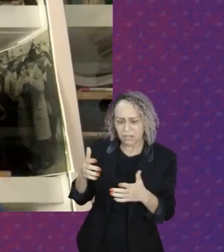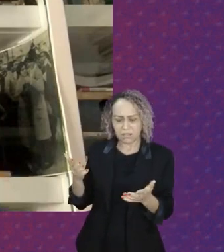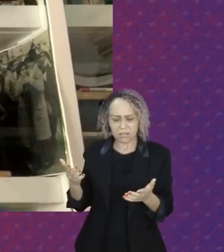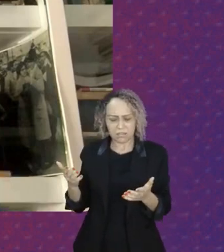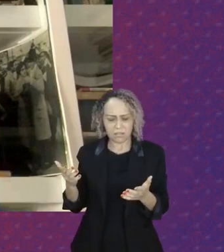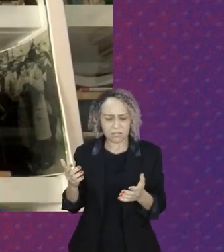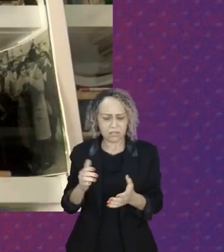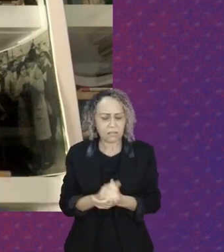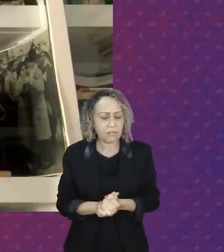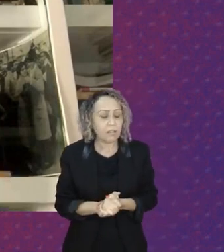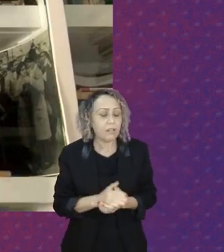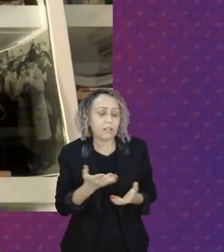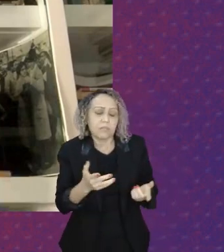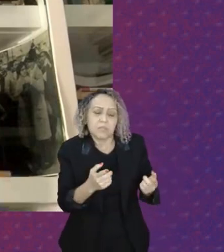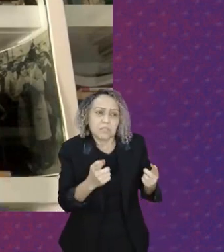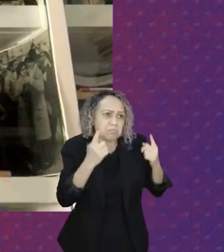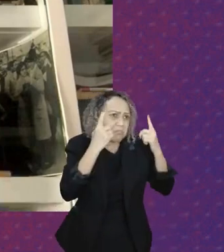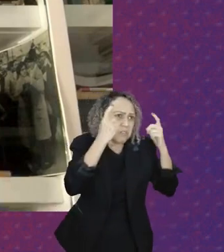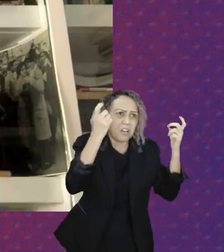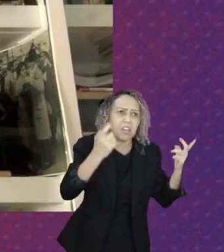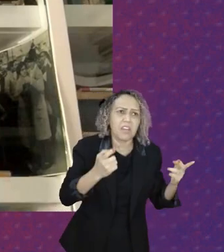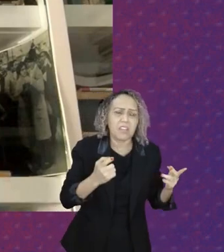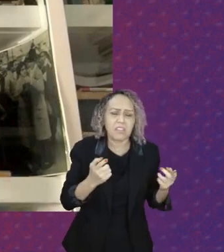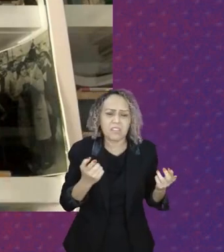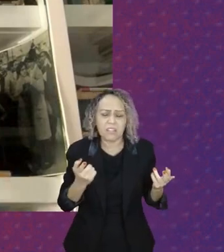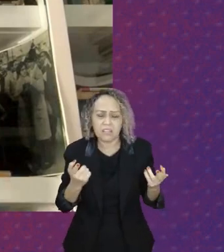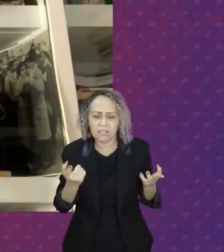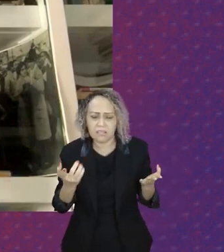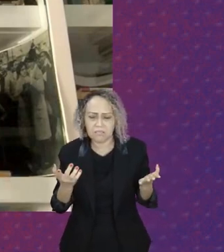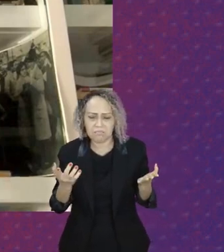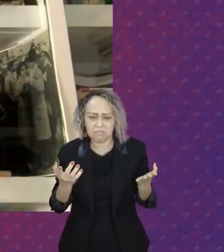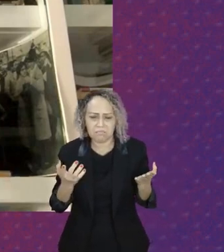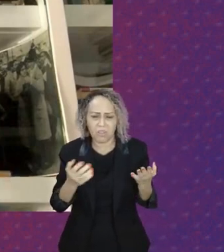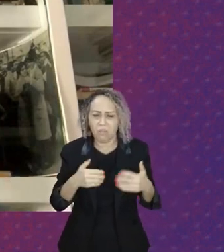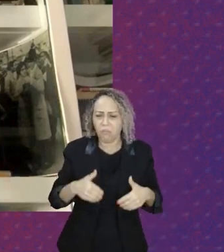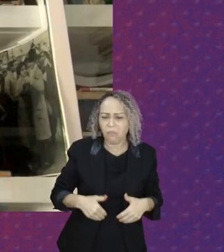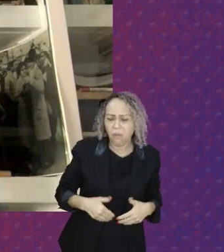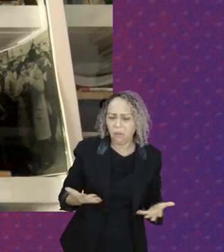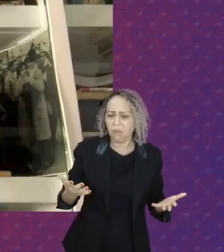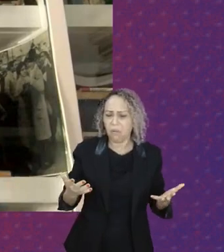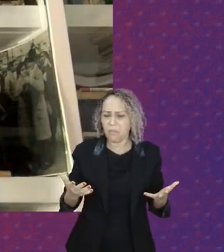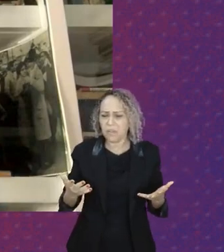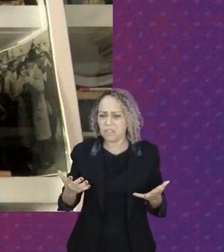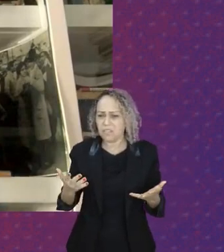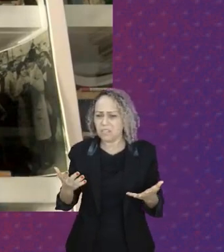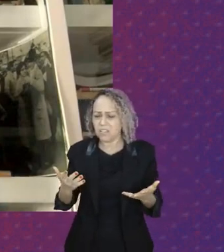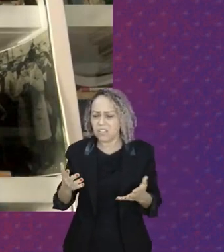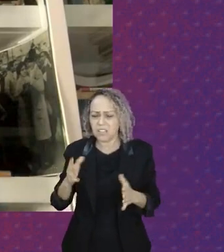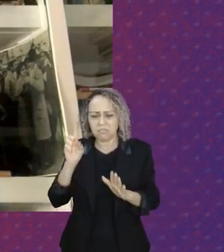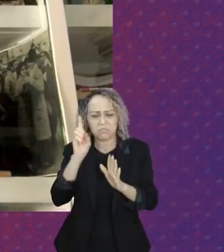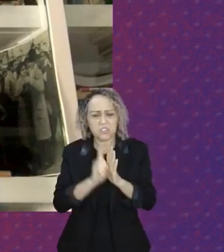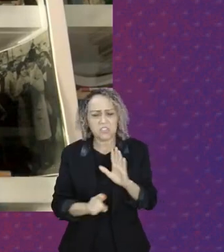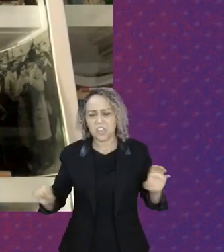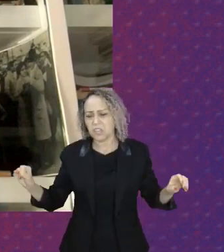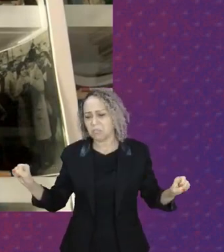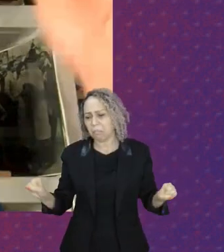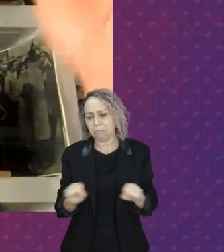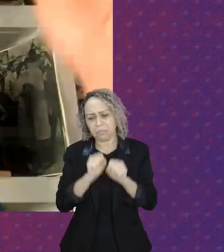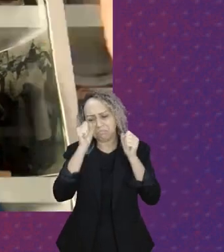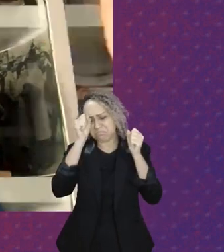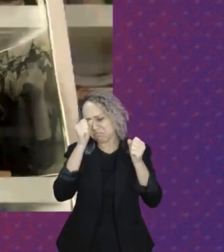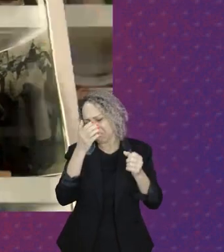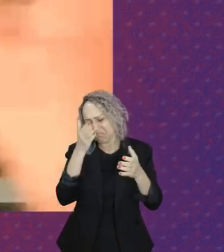bastasse a violência, como não bastasse a quebra de direitos. Como a promessa que não é verdadeira, como nós vimos